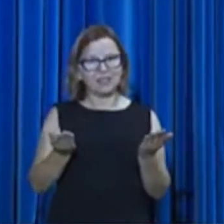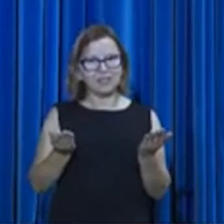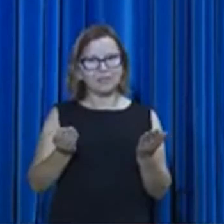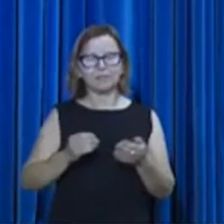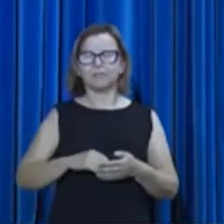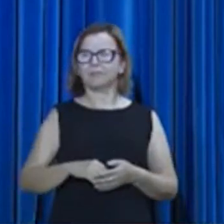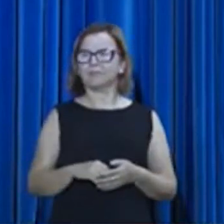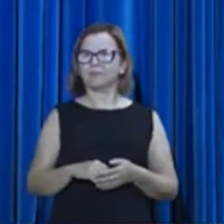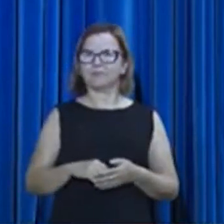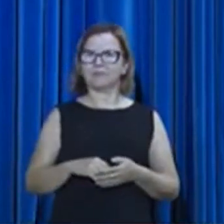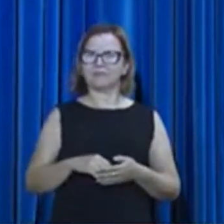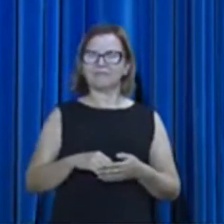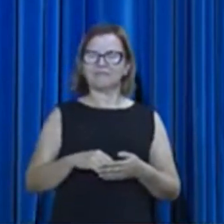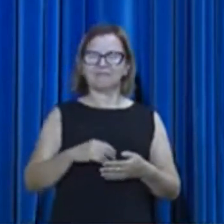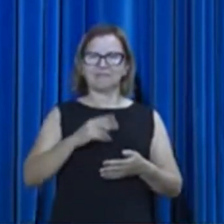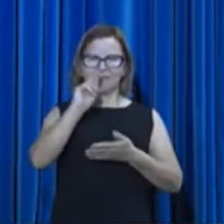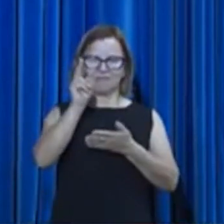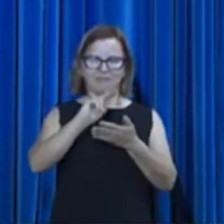Vamos ler